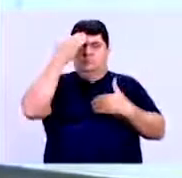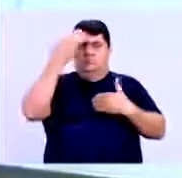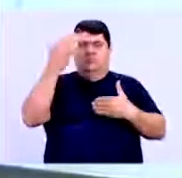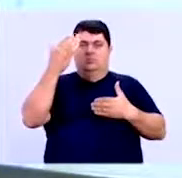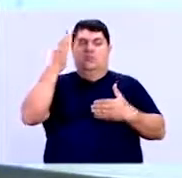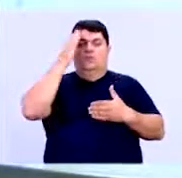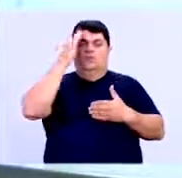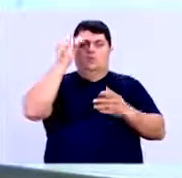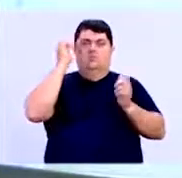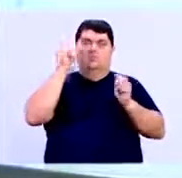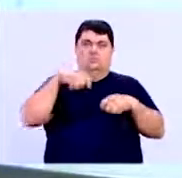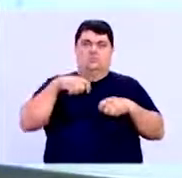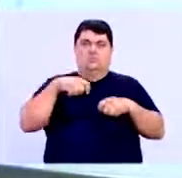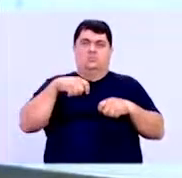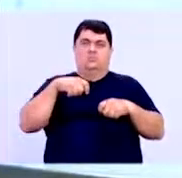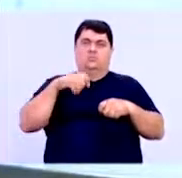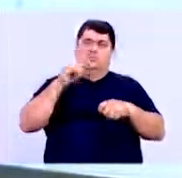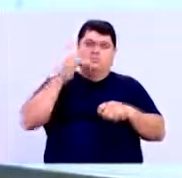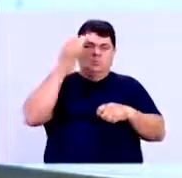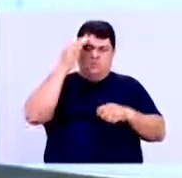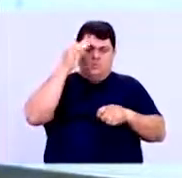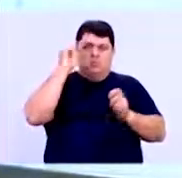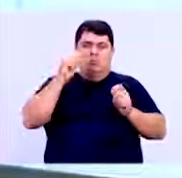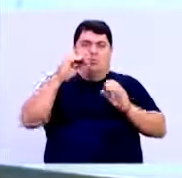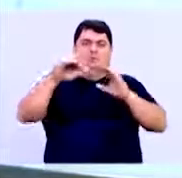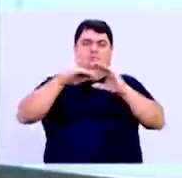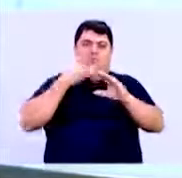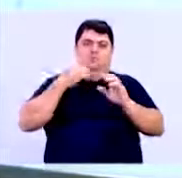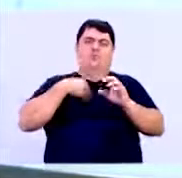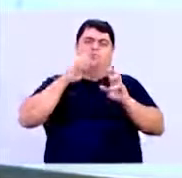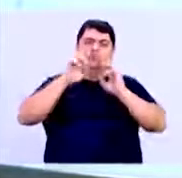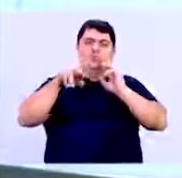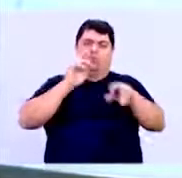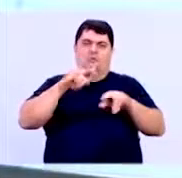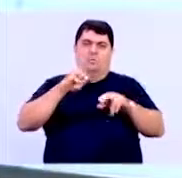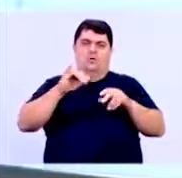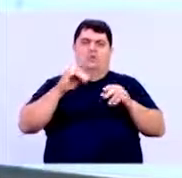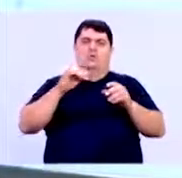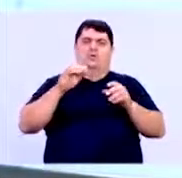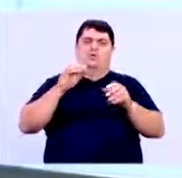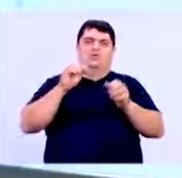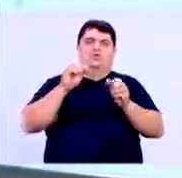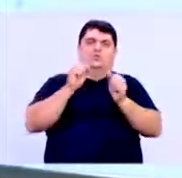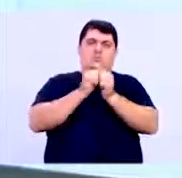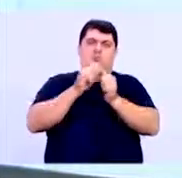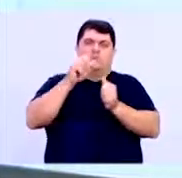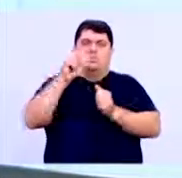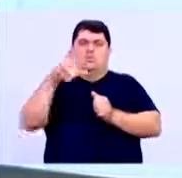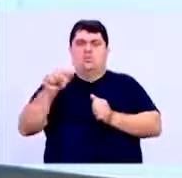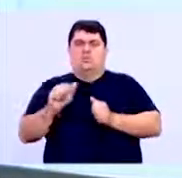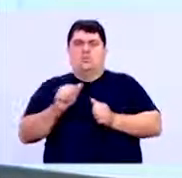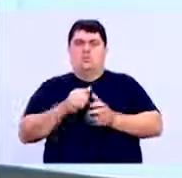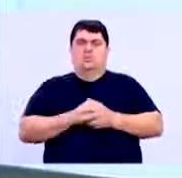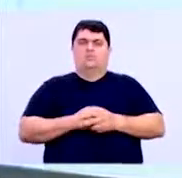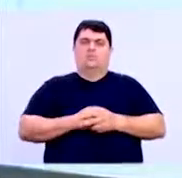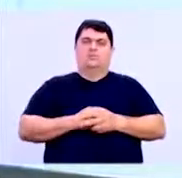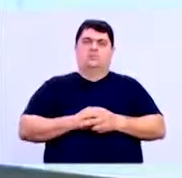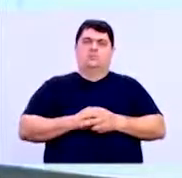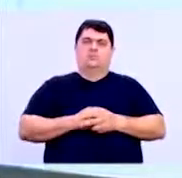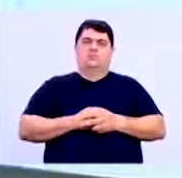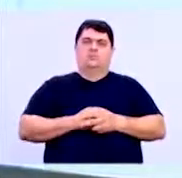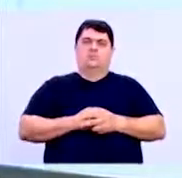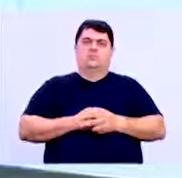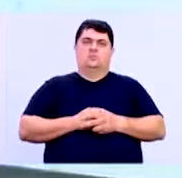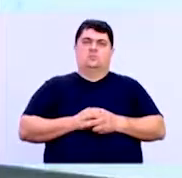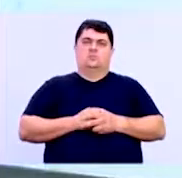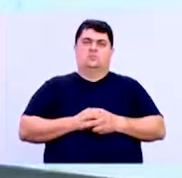a atividade. Se não entendeu, pode mandar e-mail que a gente responde. Vamos participar no AVA, né? E a gente tenta suprir e